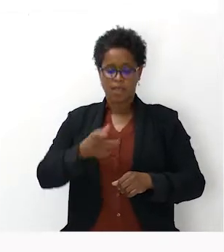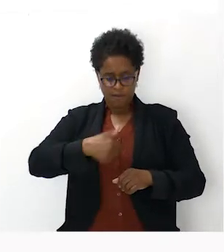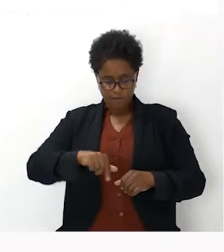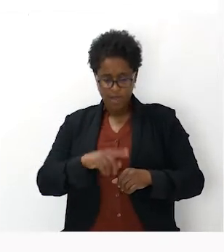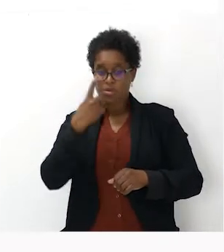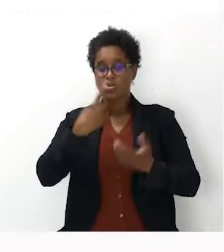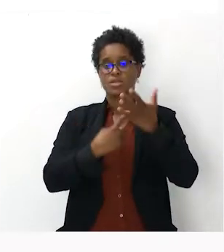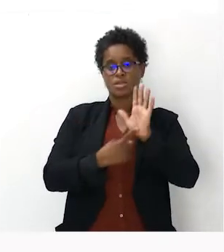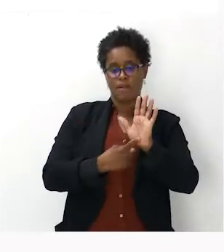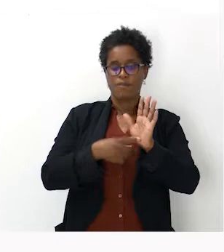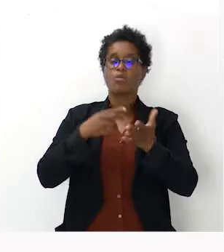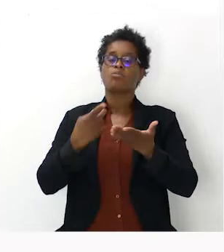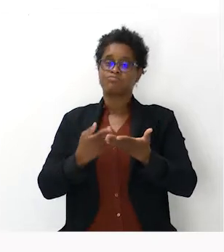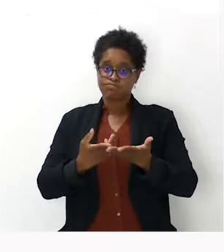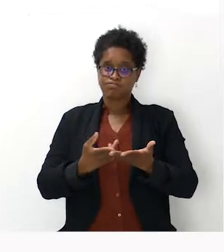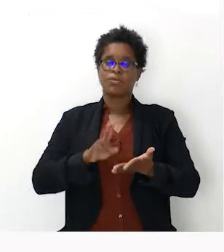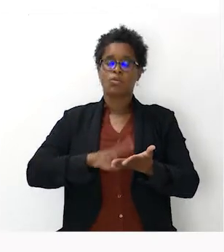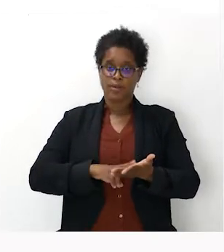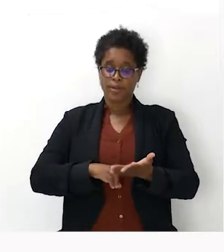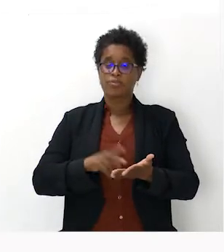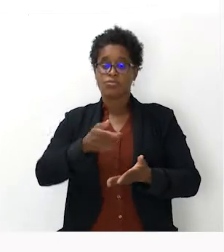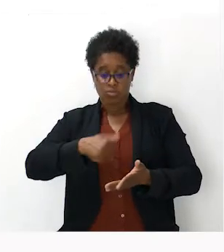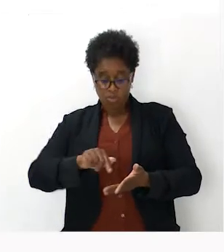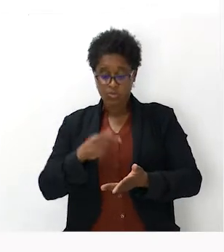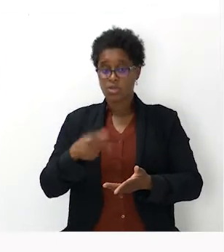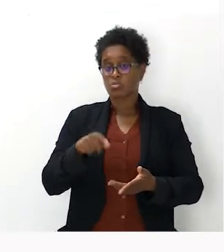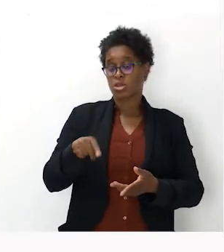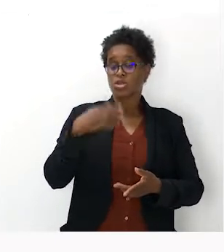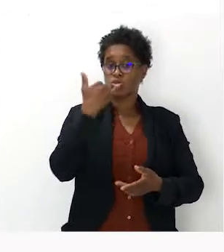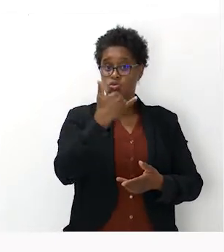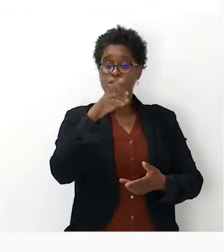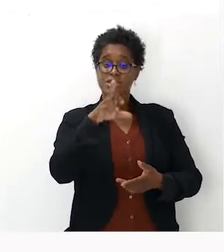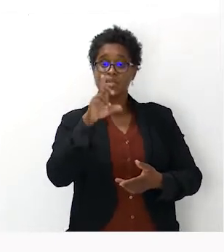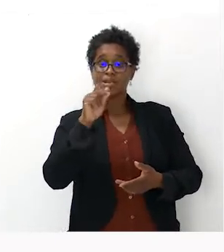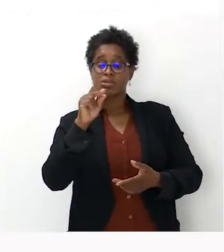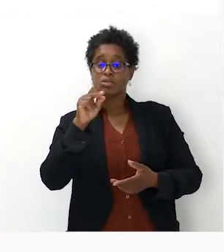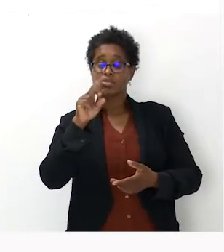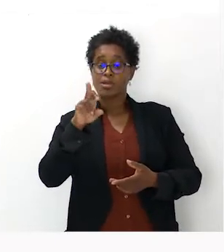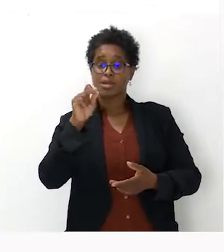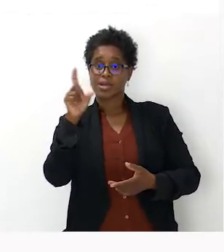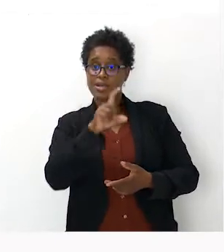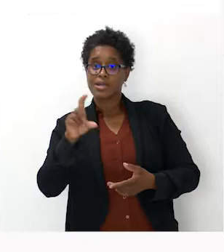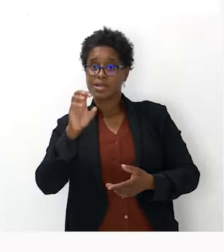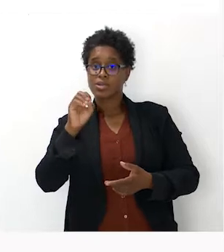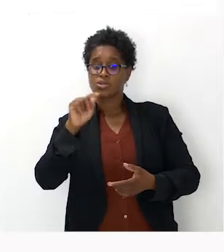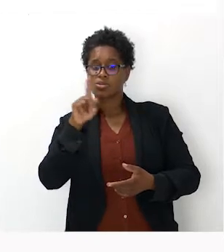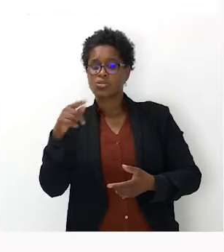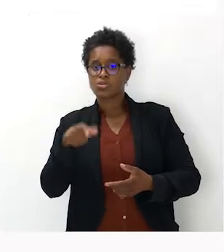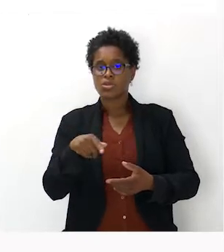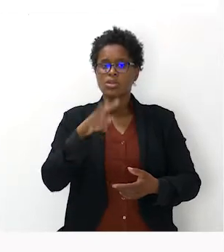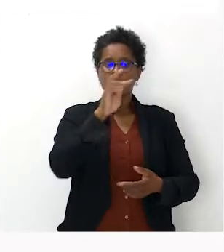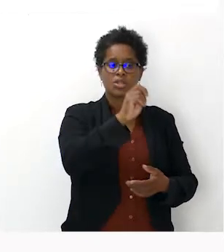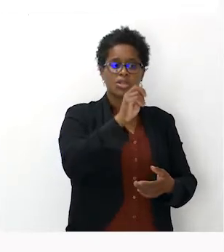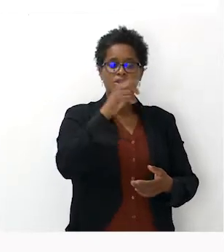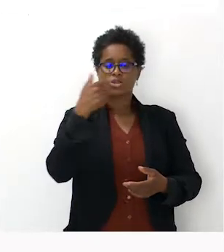um exemplo concreto. Nós temos aqui duas razões. Temos a razão 3 está para